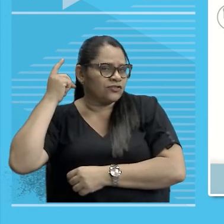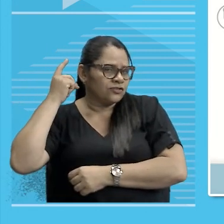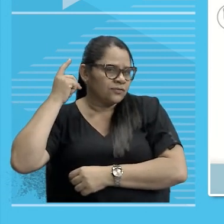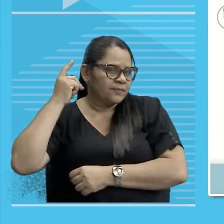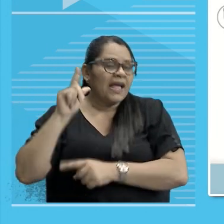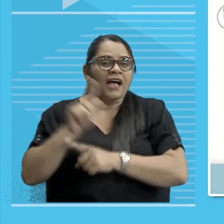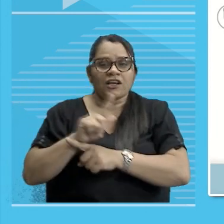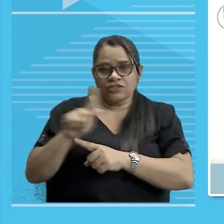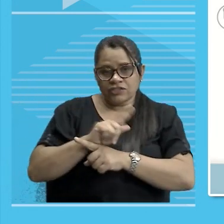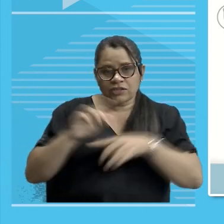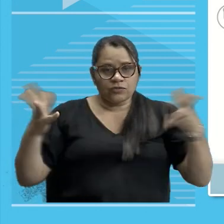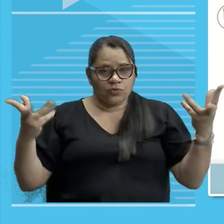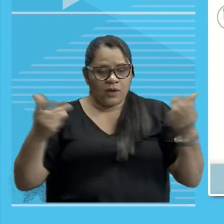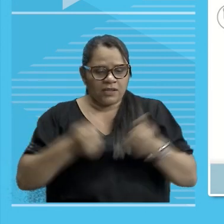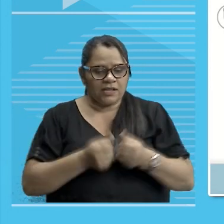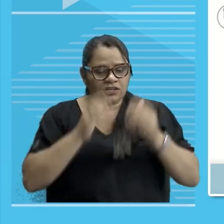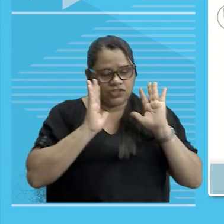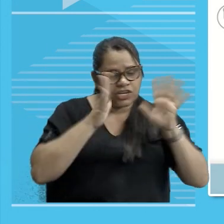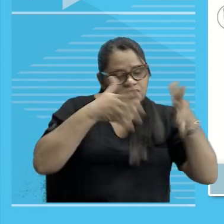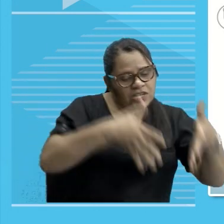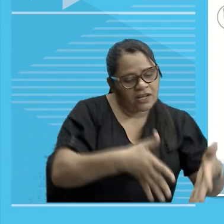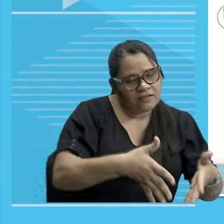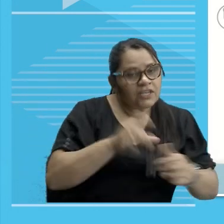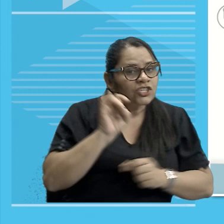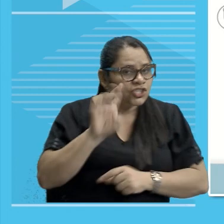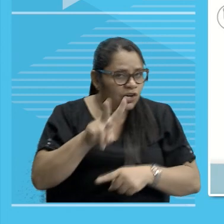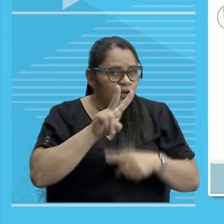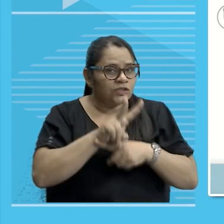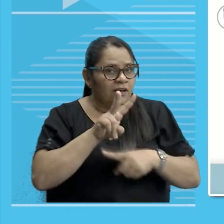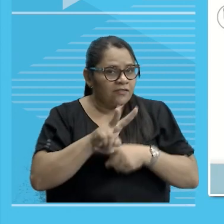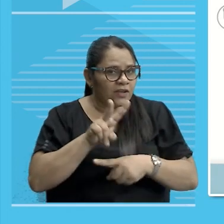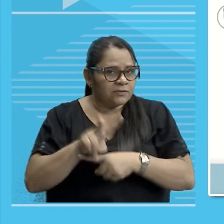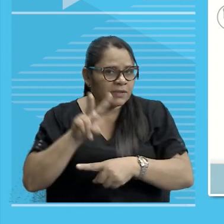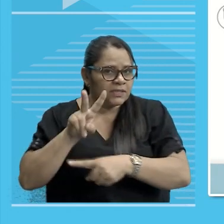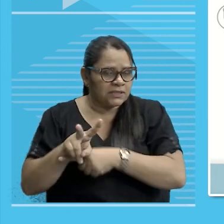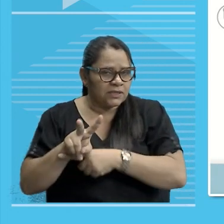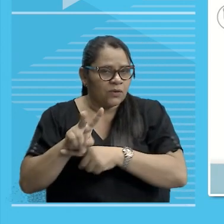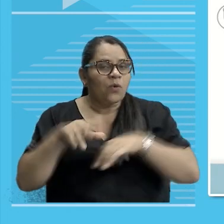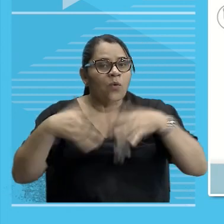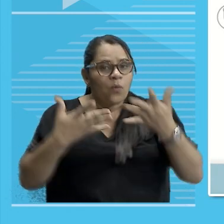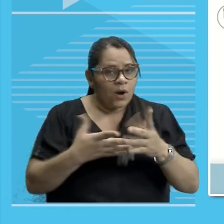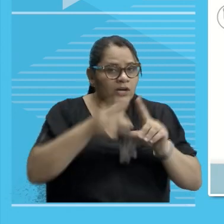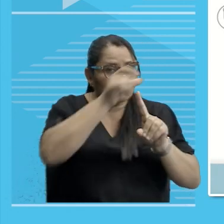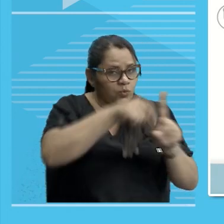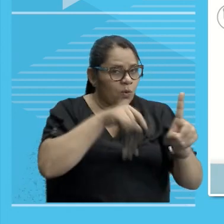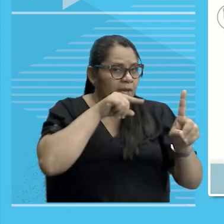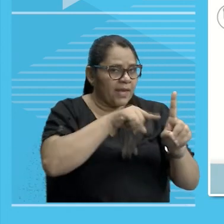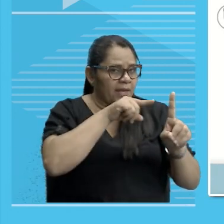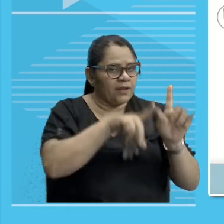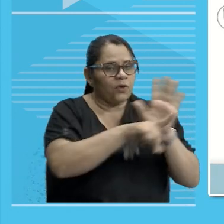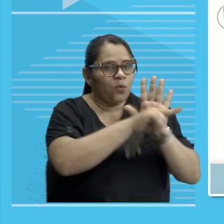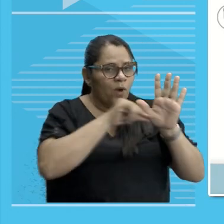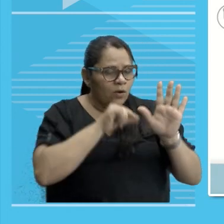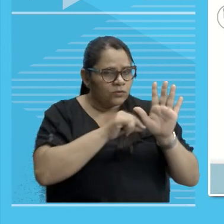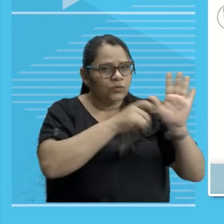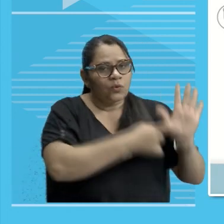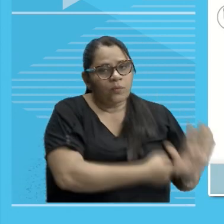a gestão de qualidade focava só na expedição quando é do ardendo trouxe